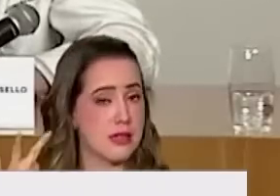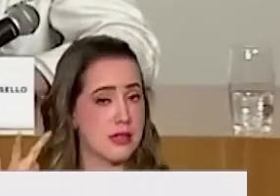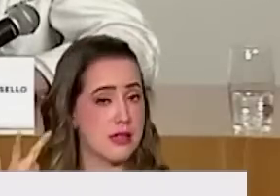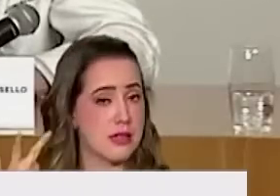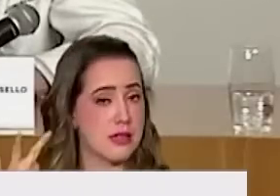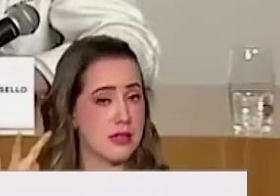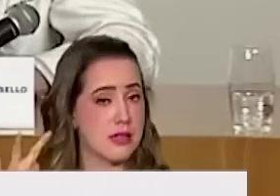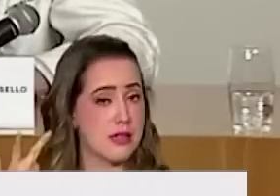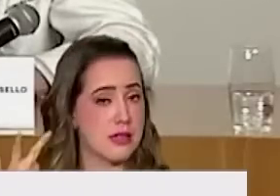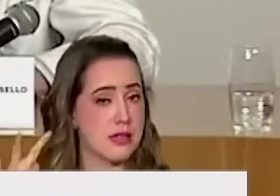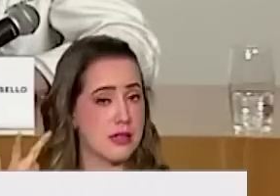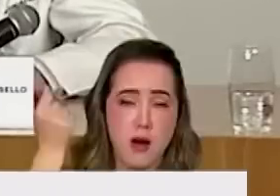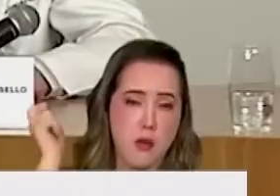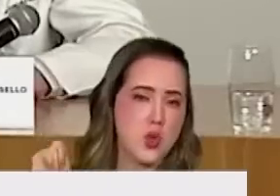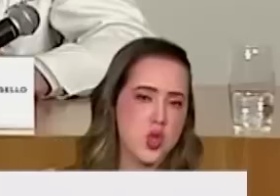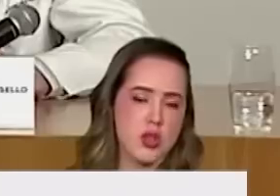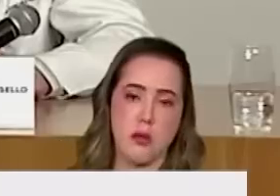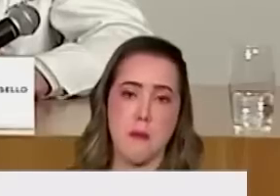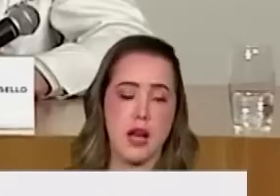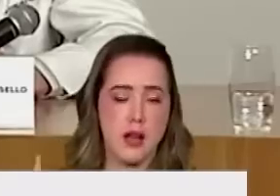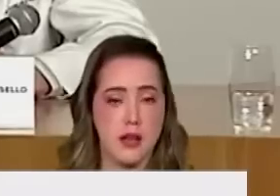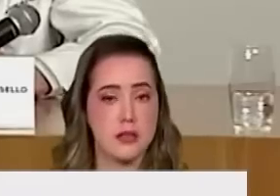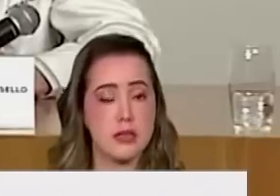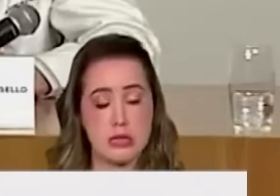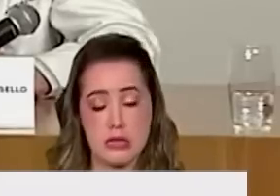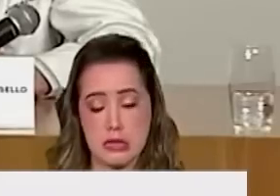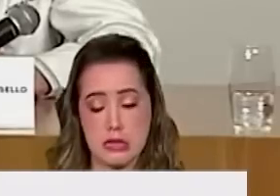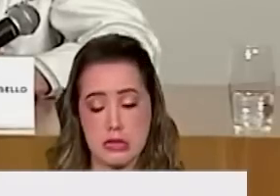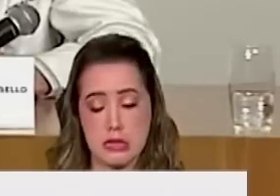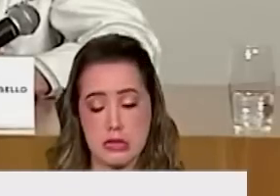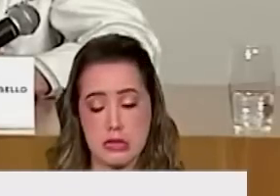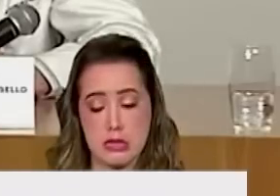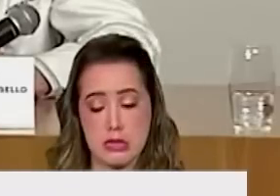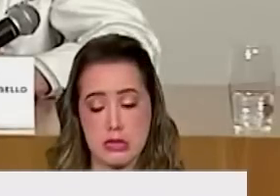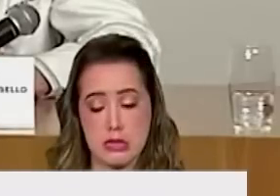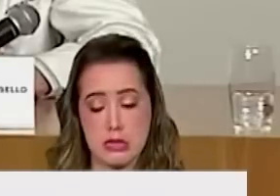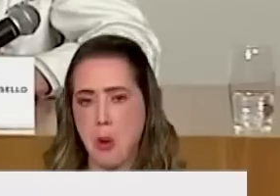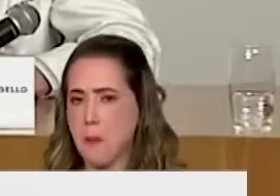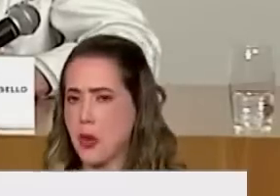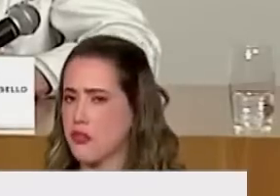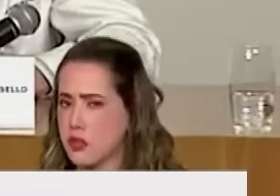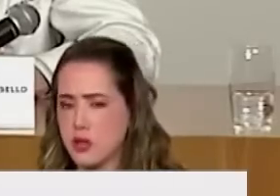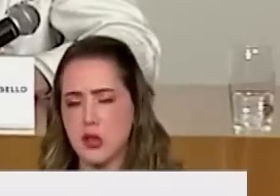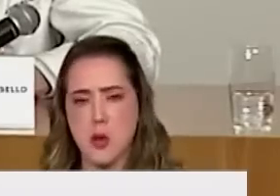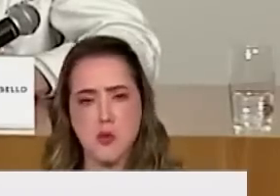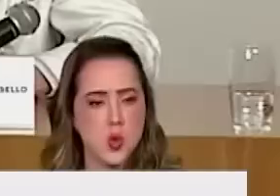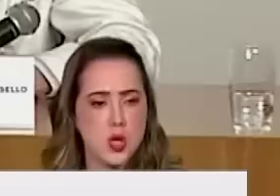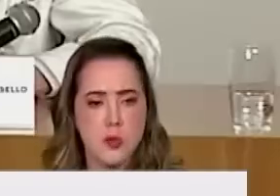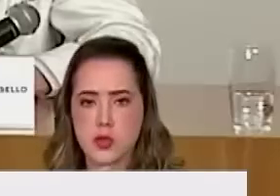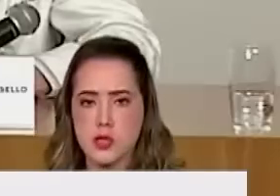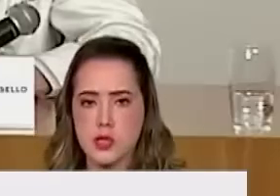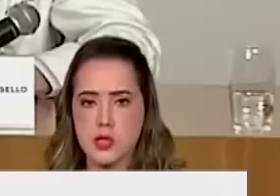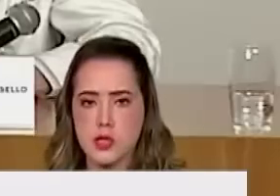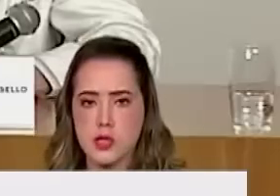feito faz tempo, mas como a cirurgia transcorreu dentro do prazo, anestesia sem intercorrências, se